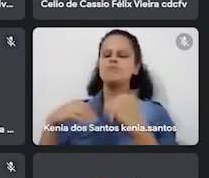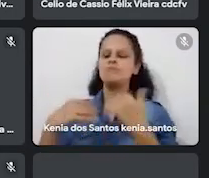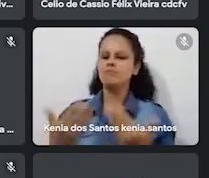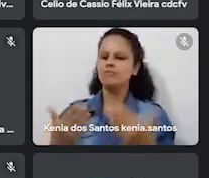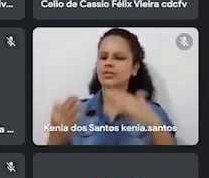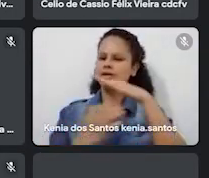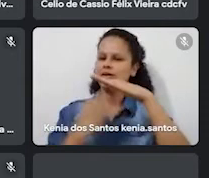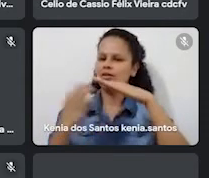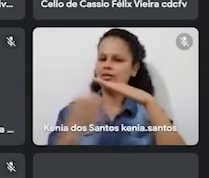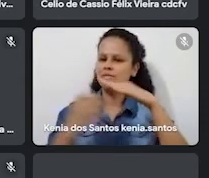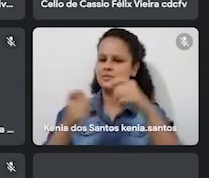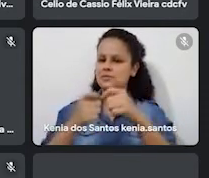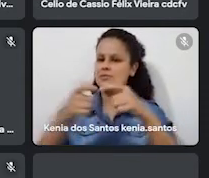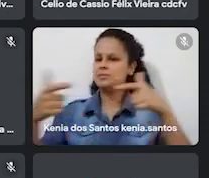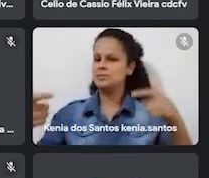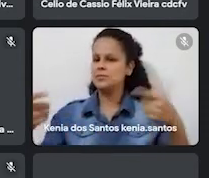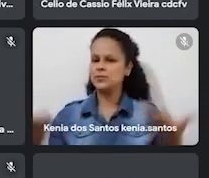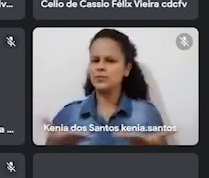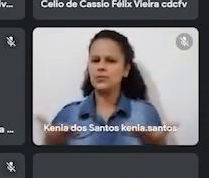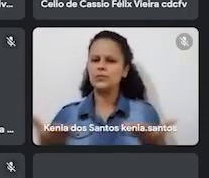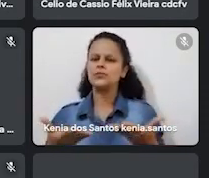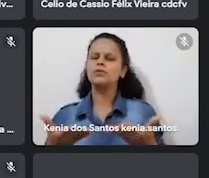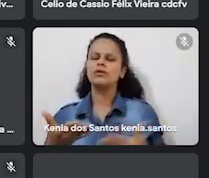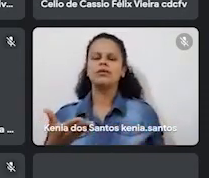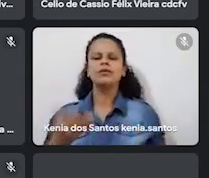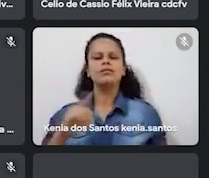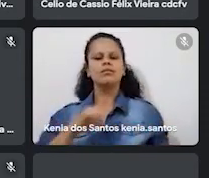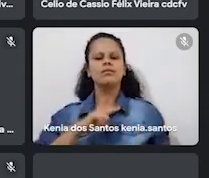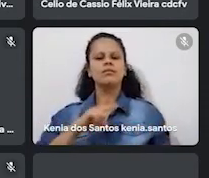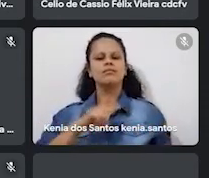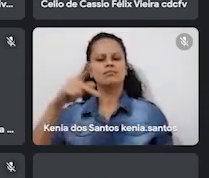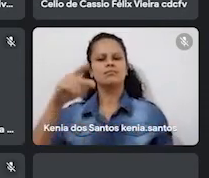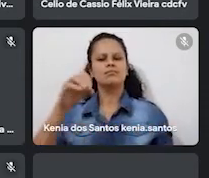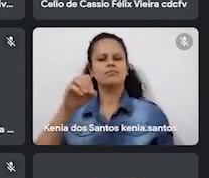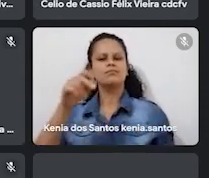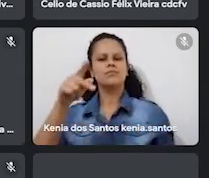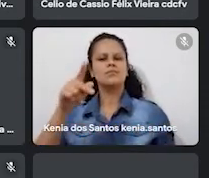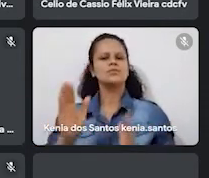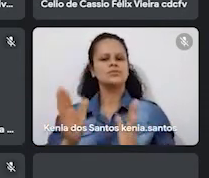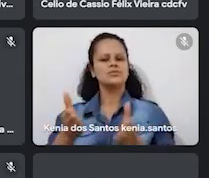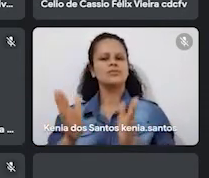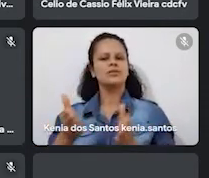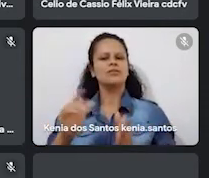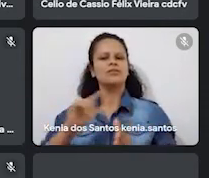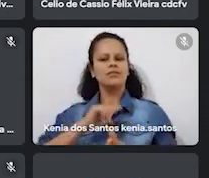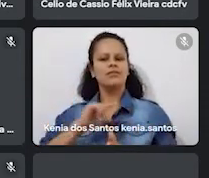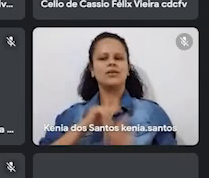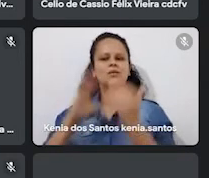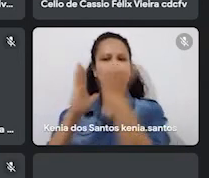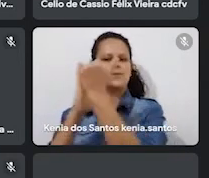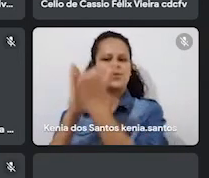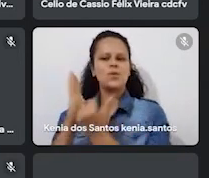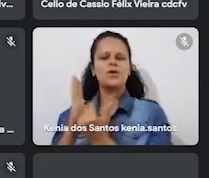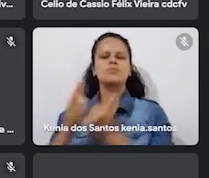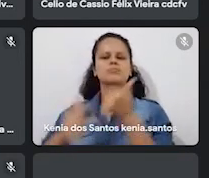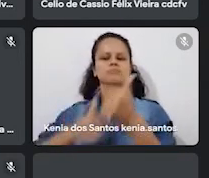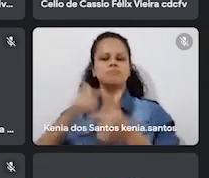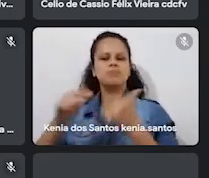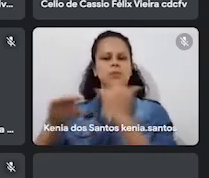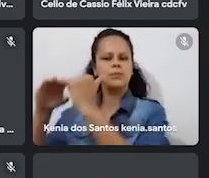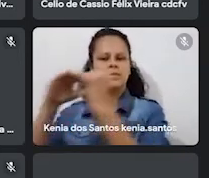empresas hoje possui POP, Programa Operacional Padrão, de todas